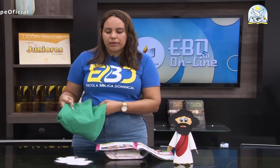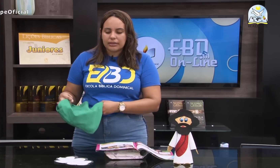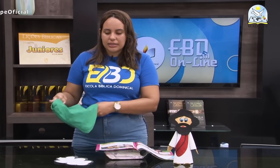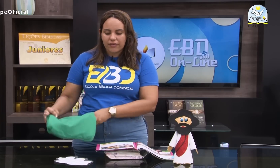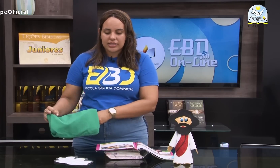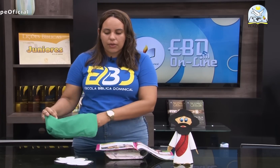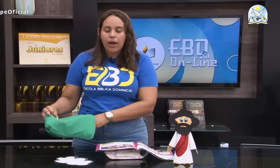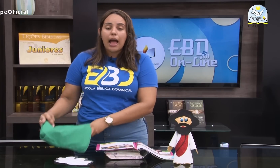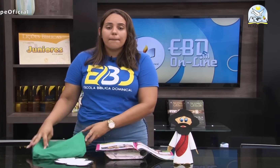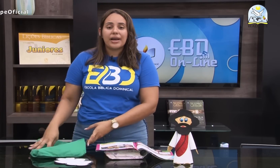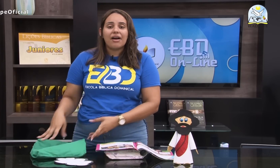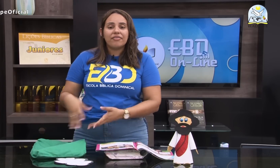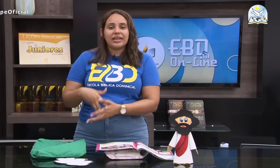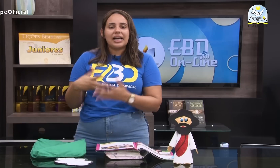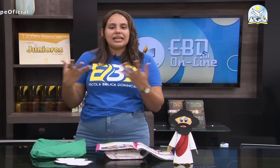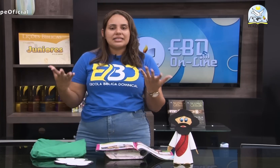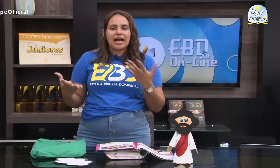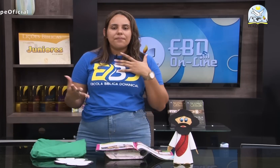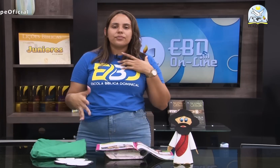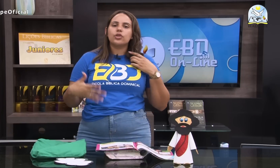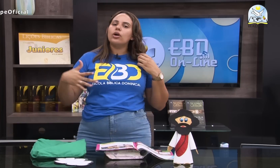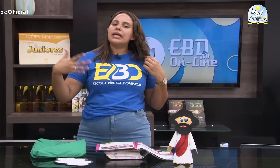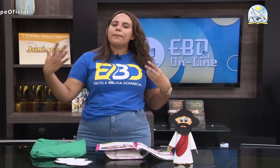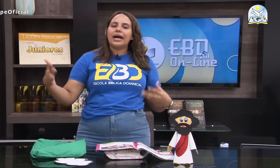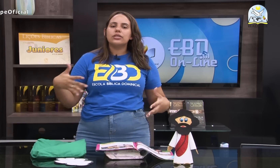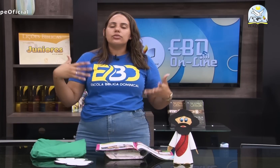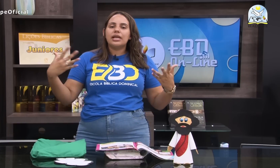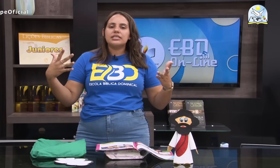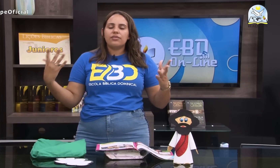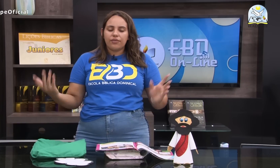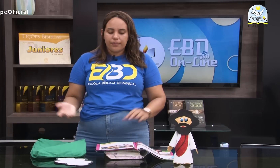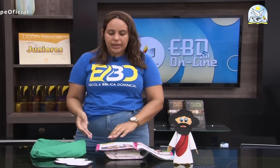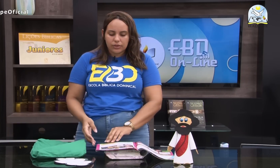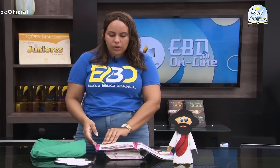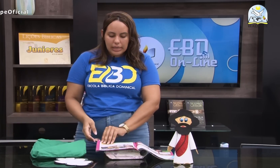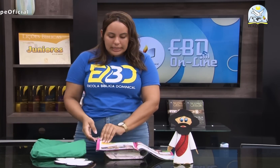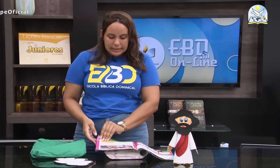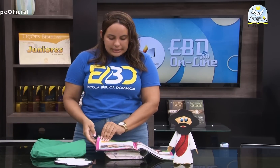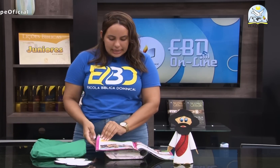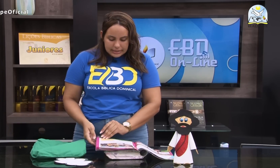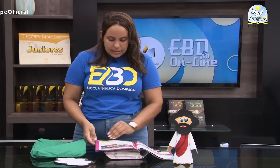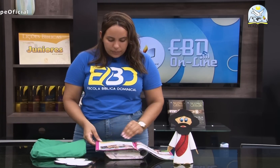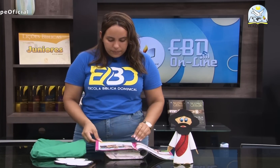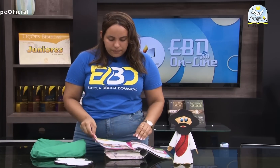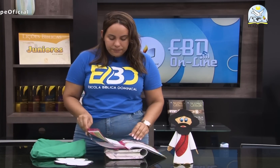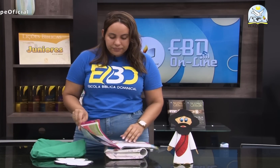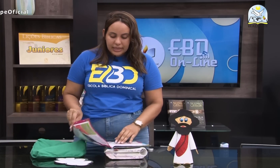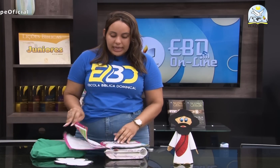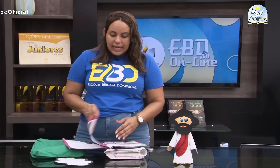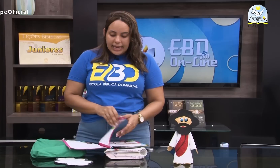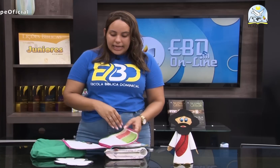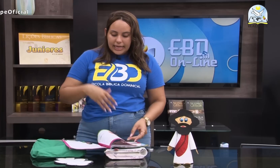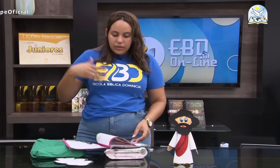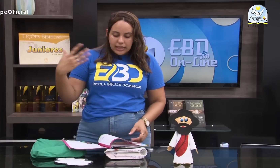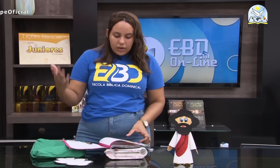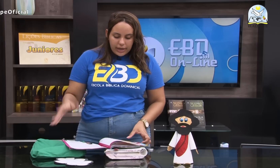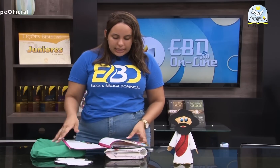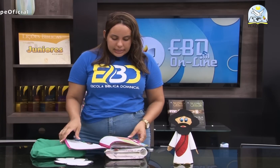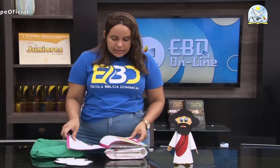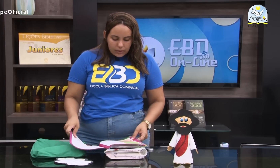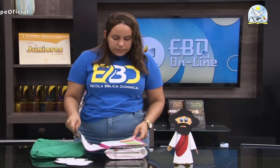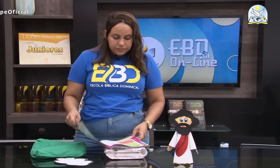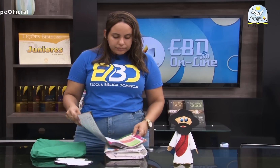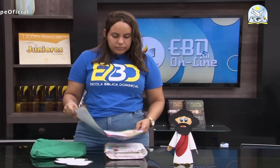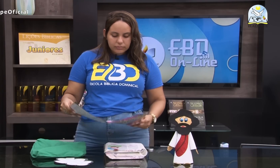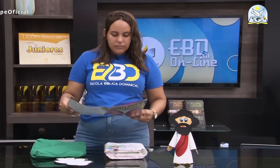né, o plano da salvação para finalizar toda a parte do desenvolvimento da lição. E no decorrer